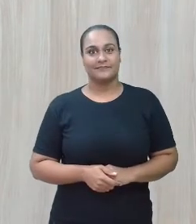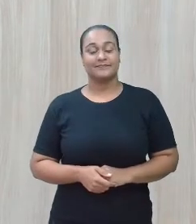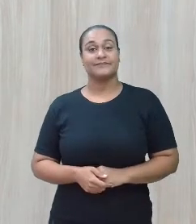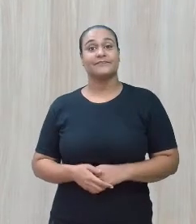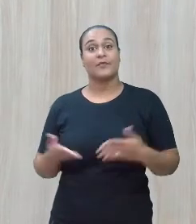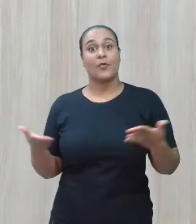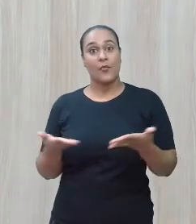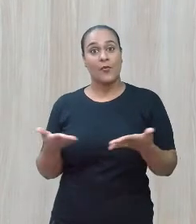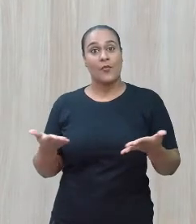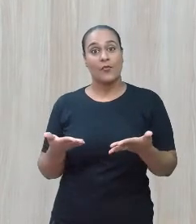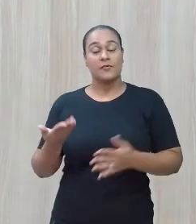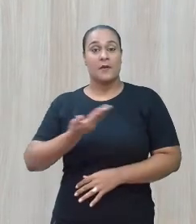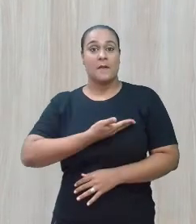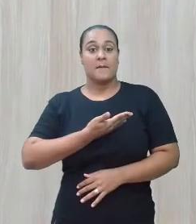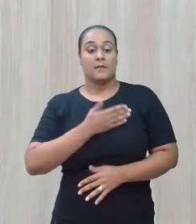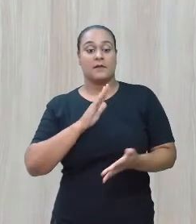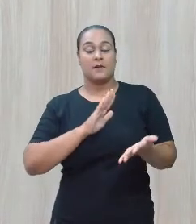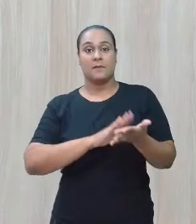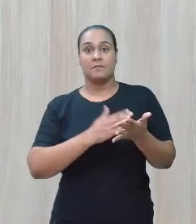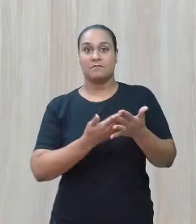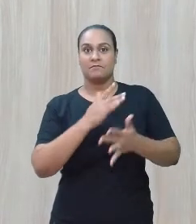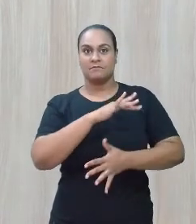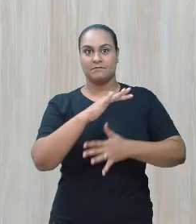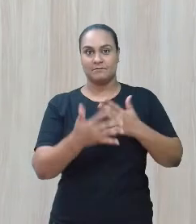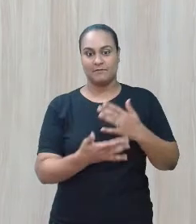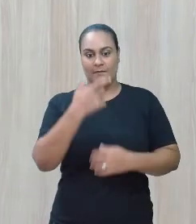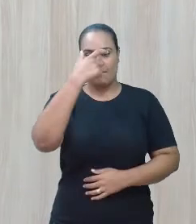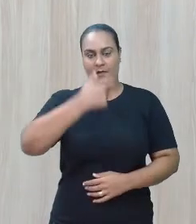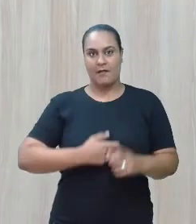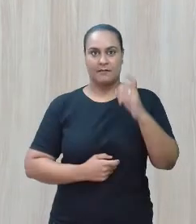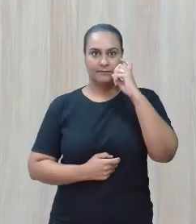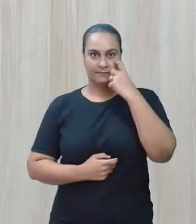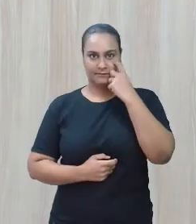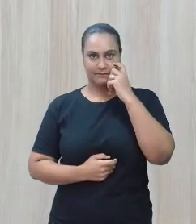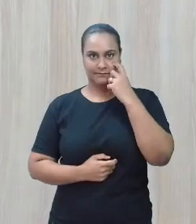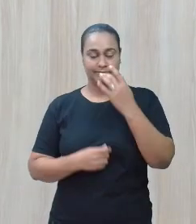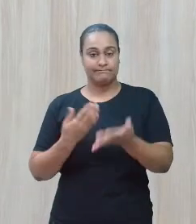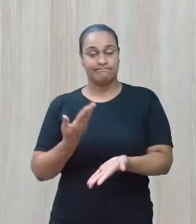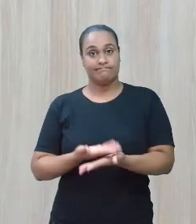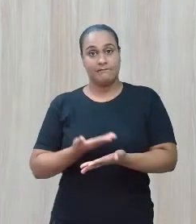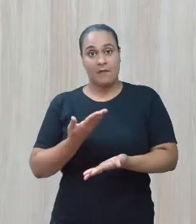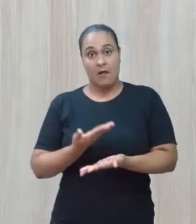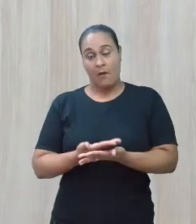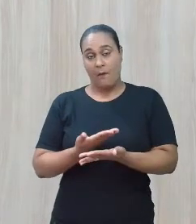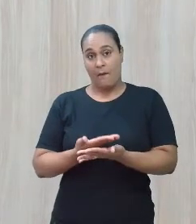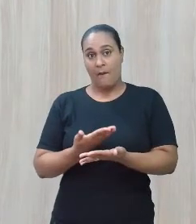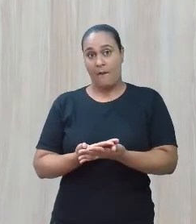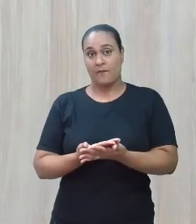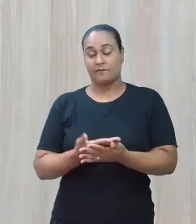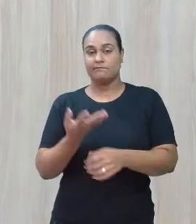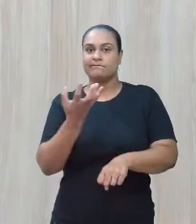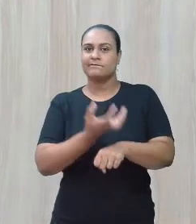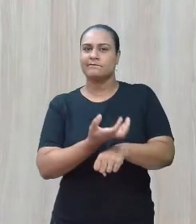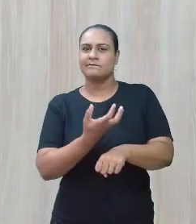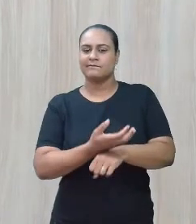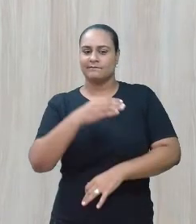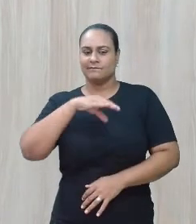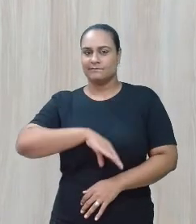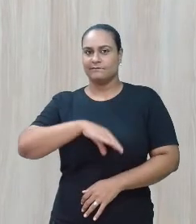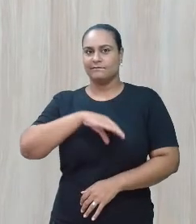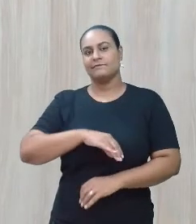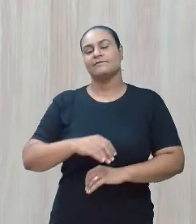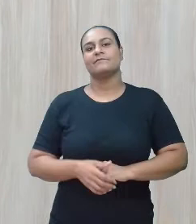amiga Elaine, a nossa intérprete de hoje, e vamos a mais uma aula de língua portuguesa. E aí eu gostaria